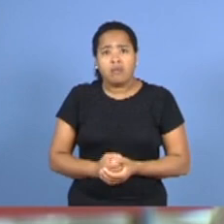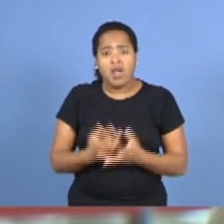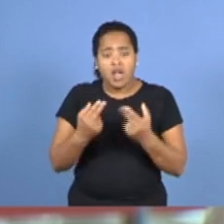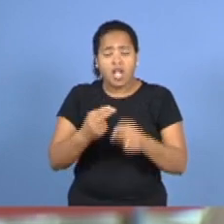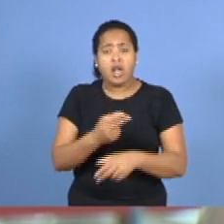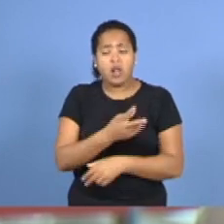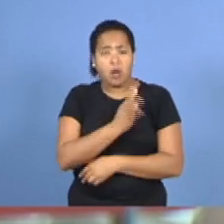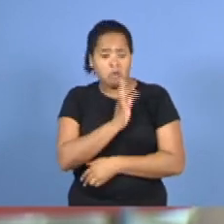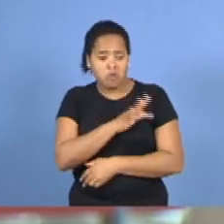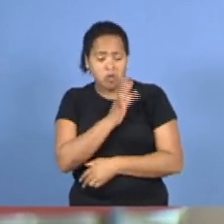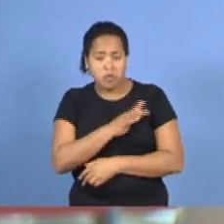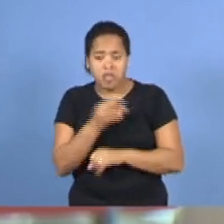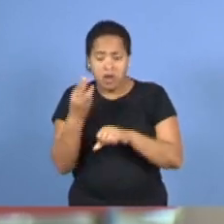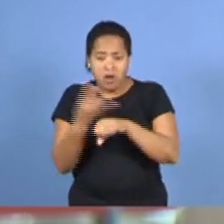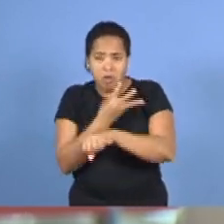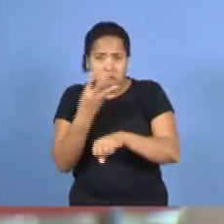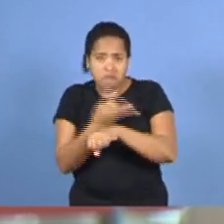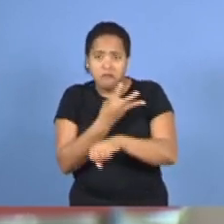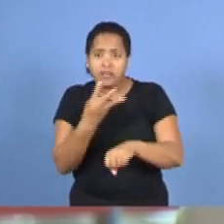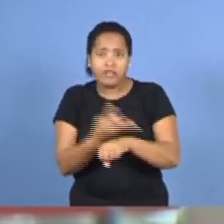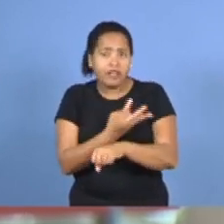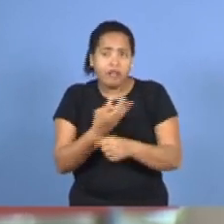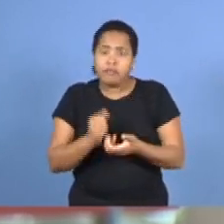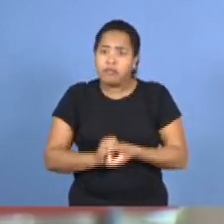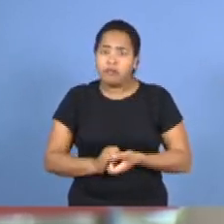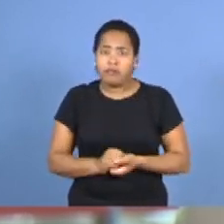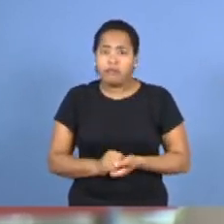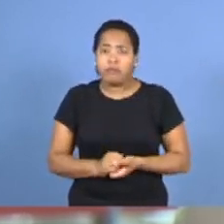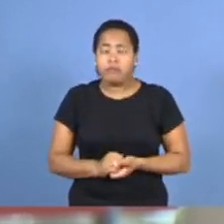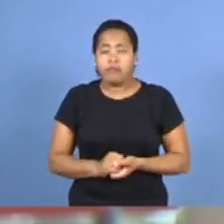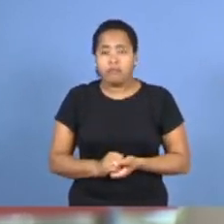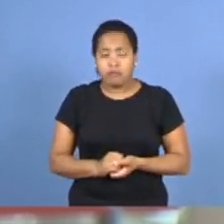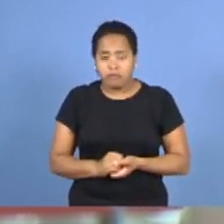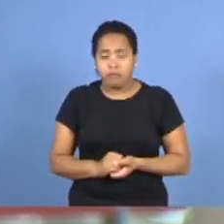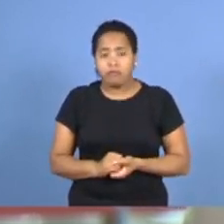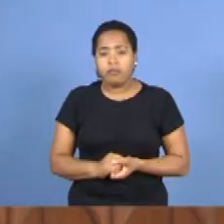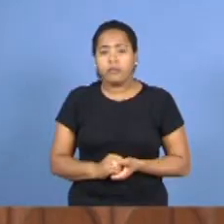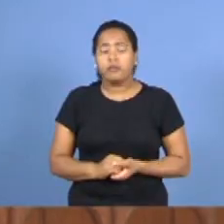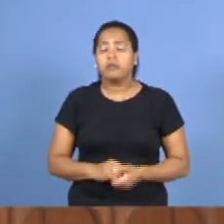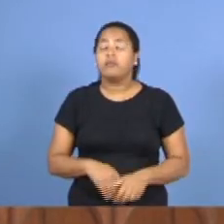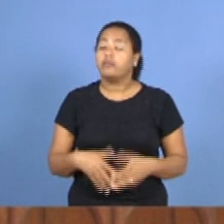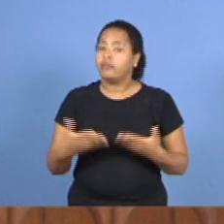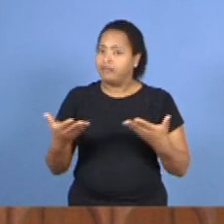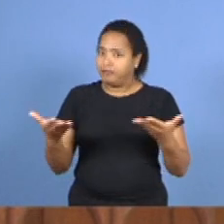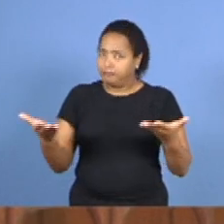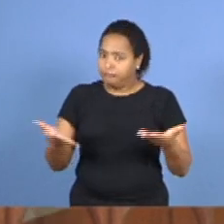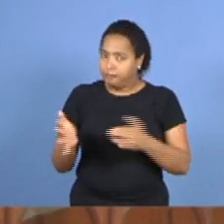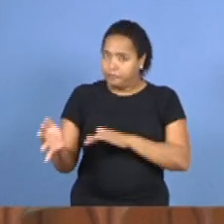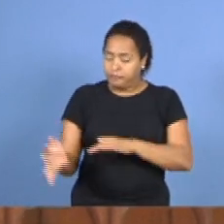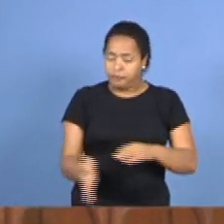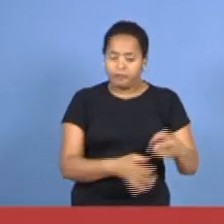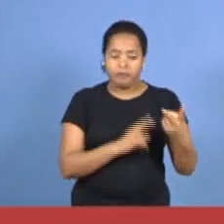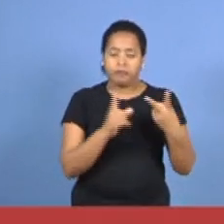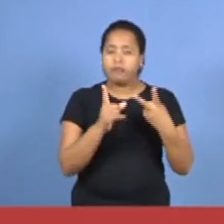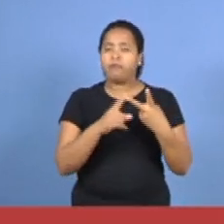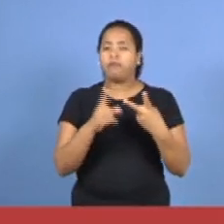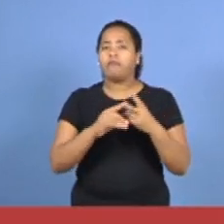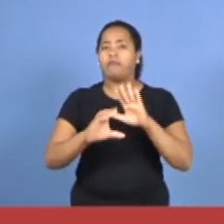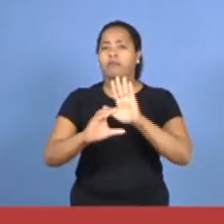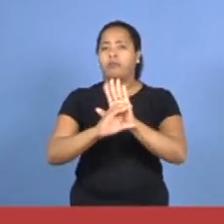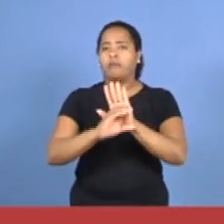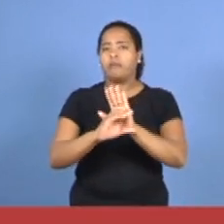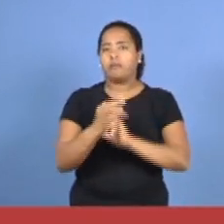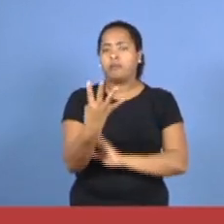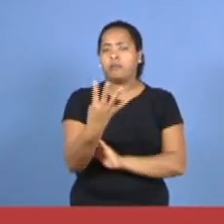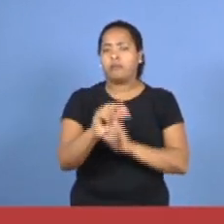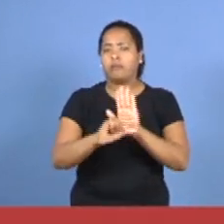WhatsApp, não sei o quê. A turma é boa, isso. Vai lá, Jesus. Agora vamos então à segunda. Capítulo 4,